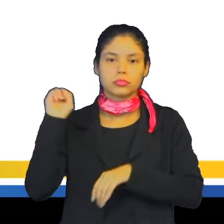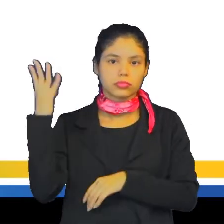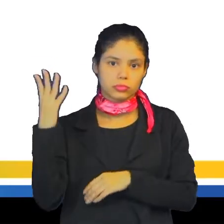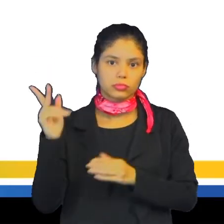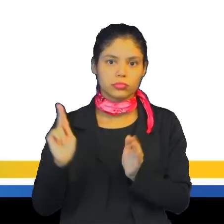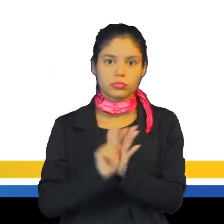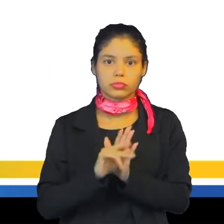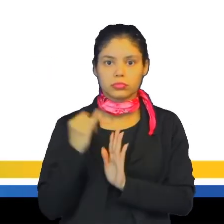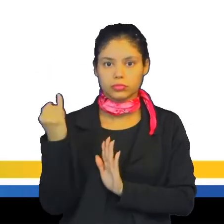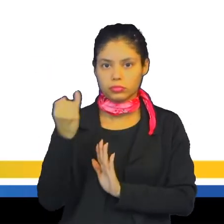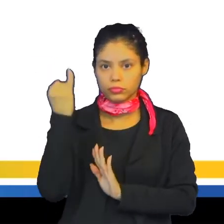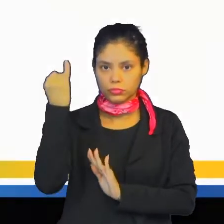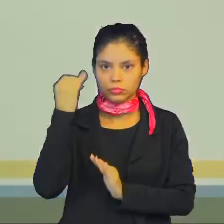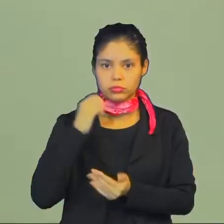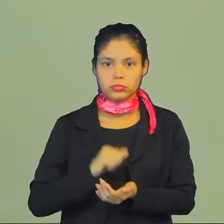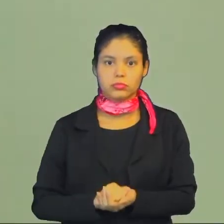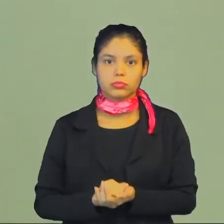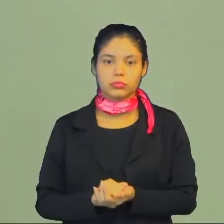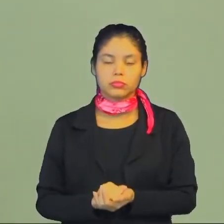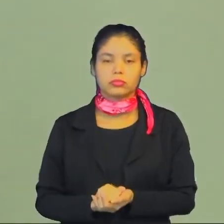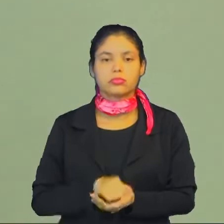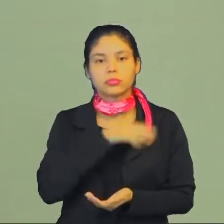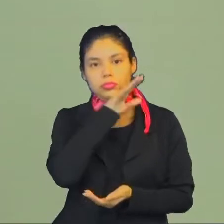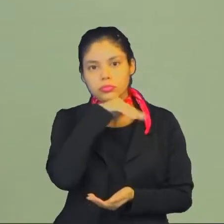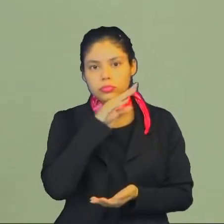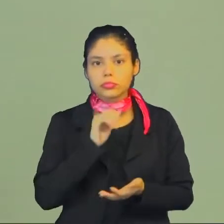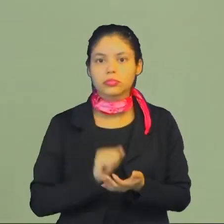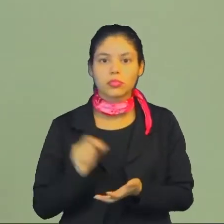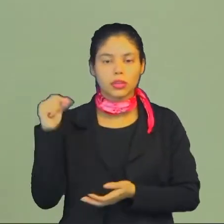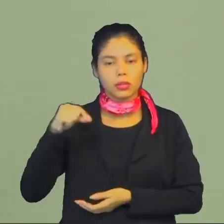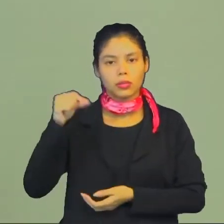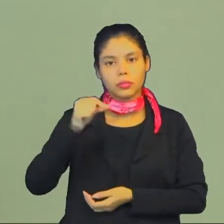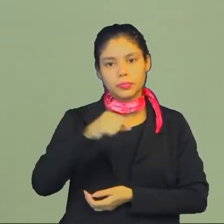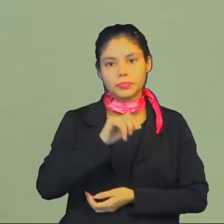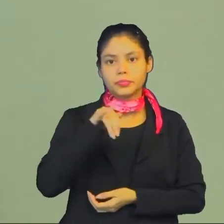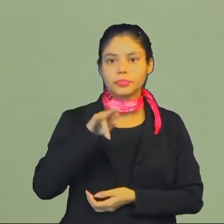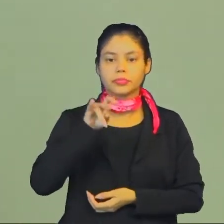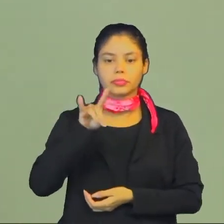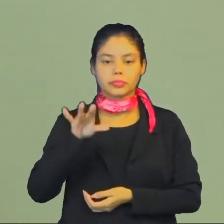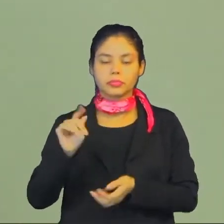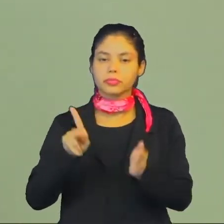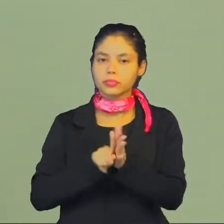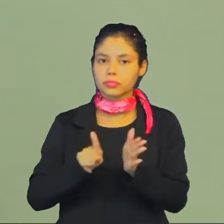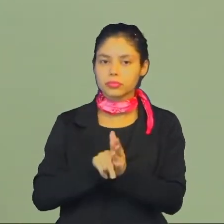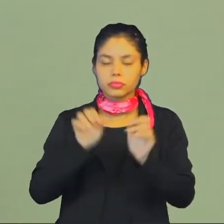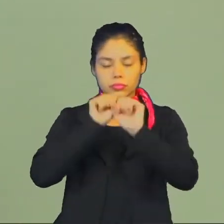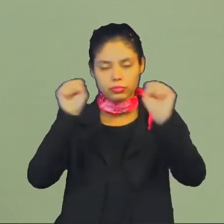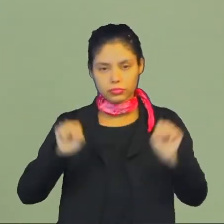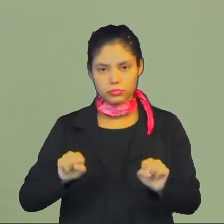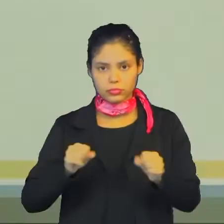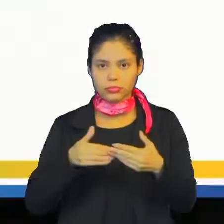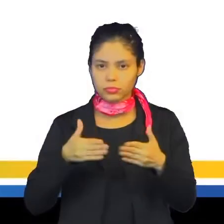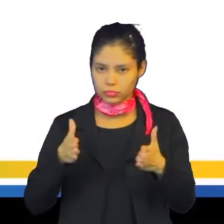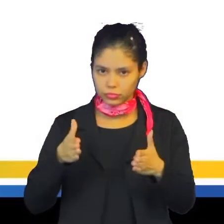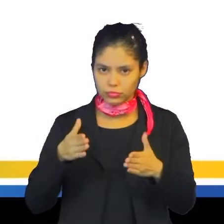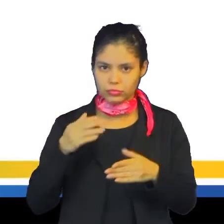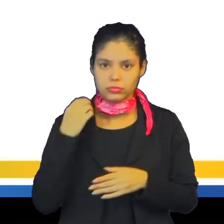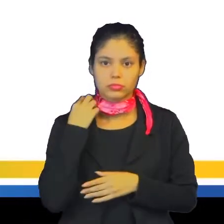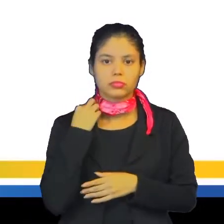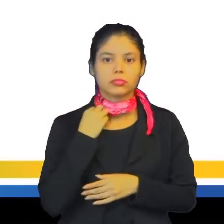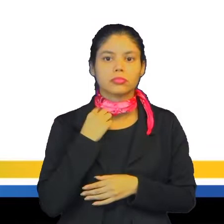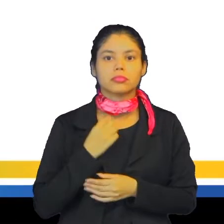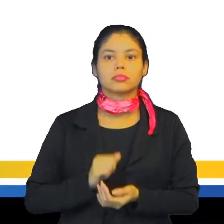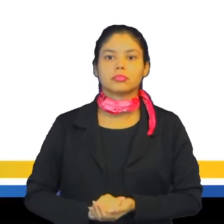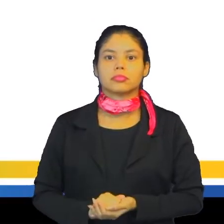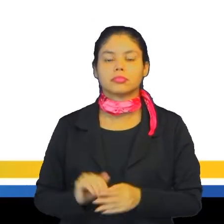acontece principalmente nos artrópodes, né? Por exemplo, os insetos. Os insetos eles têm um sistema circulatório mais aberto.